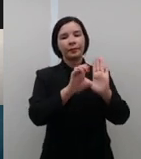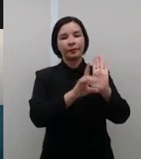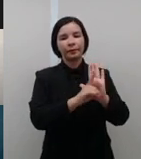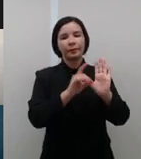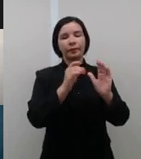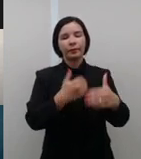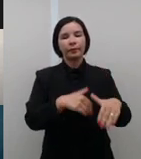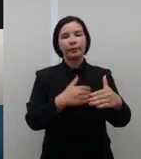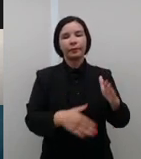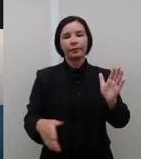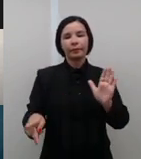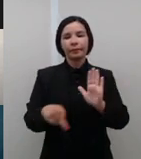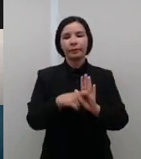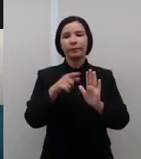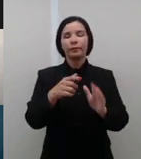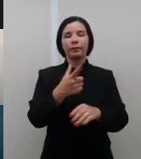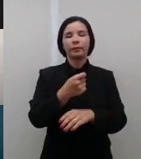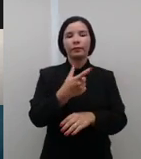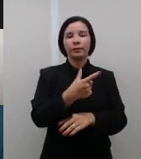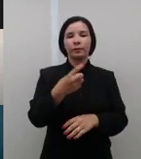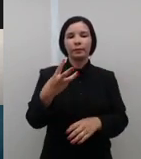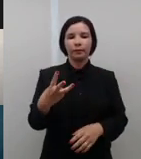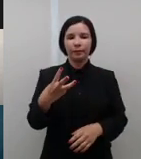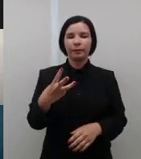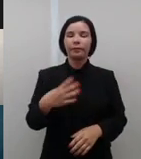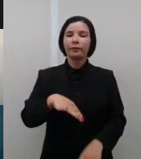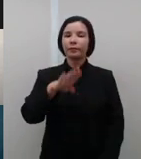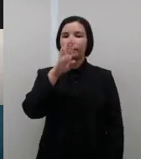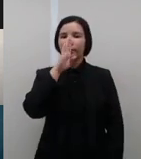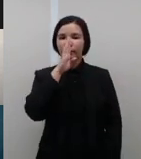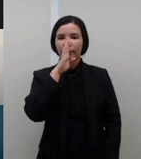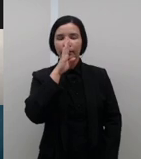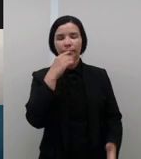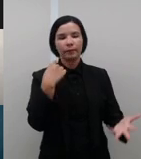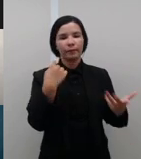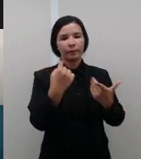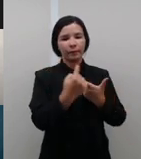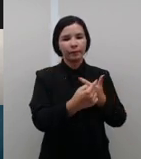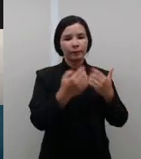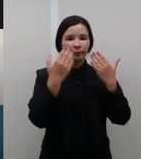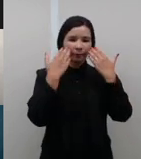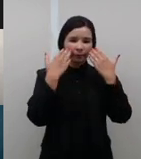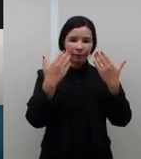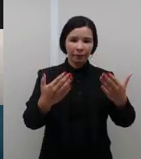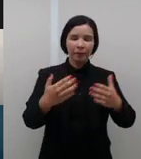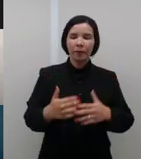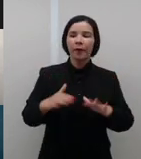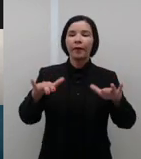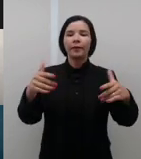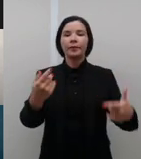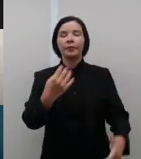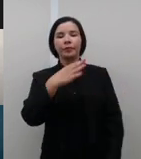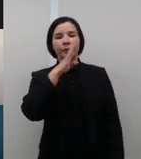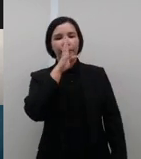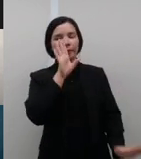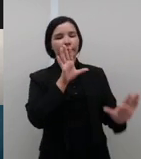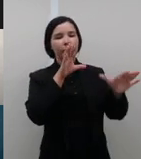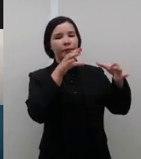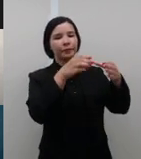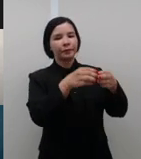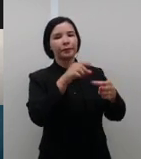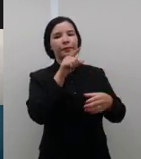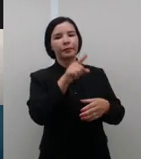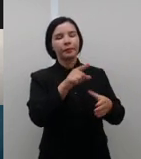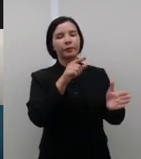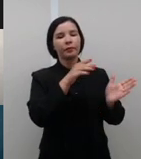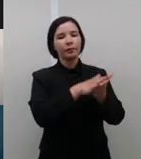ano de 2013, sendo omisso quanto aos demais títulos. Em razão da omissão, a comissão deliberou e publicou